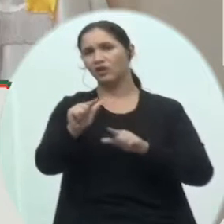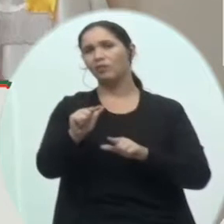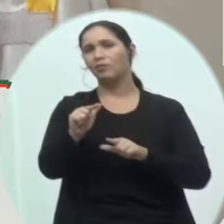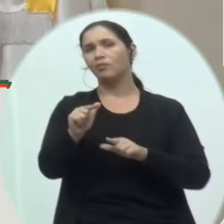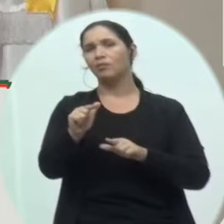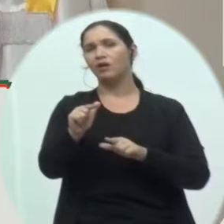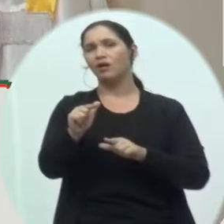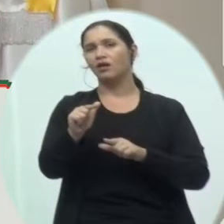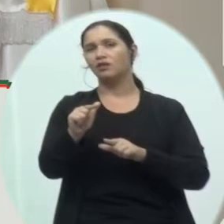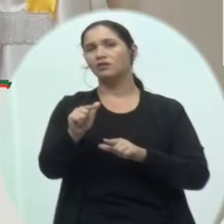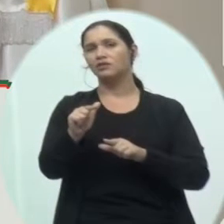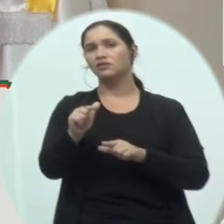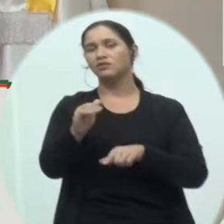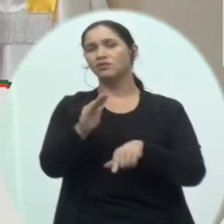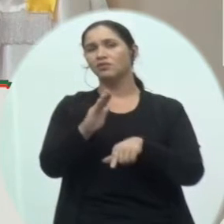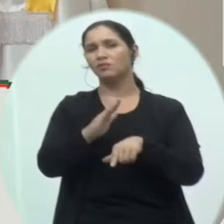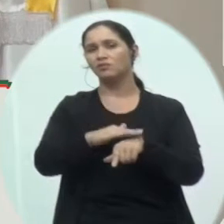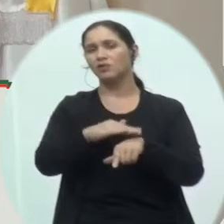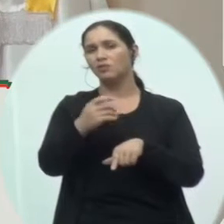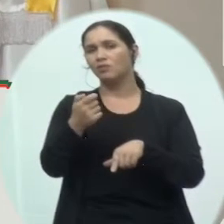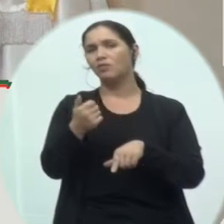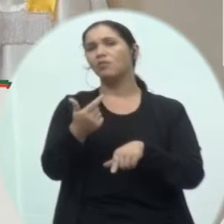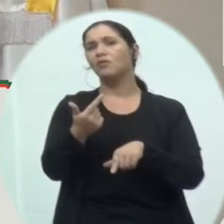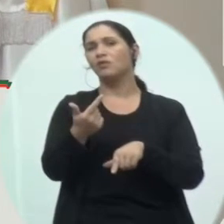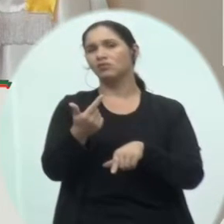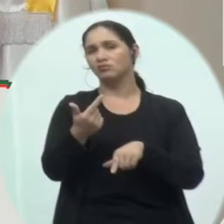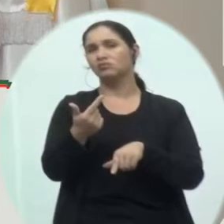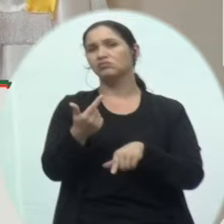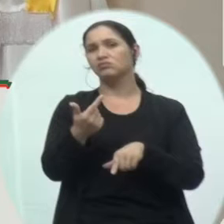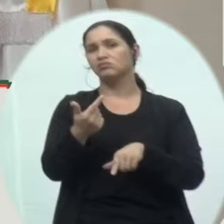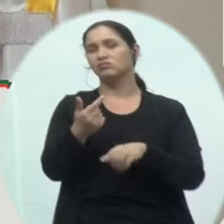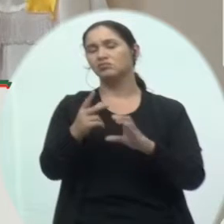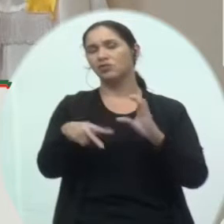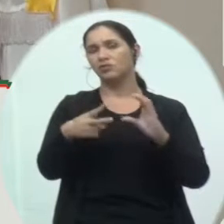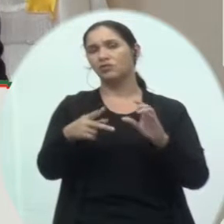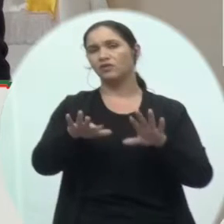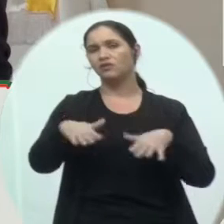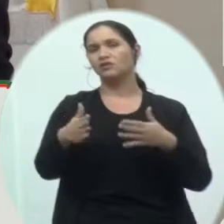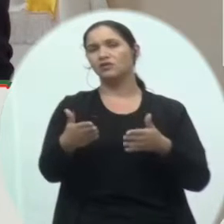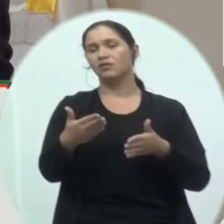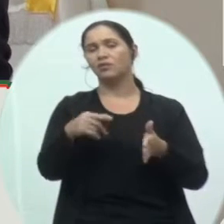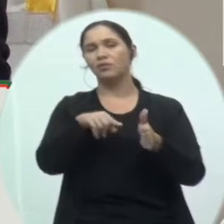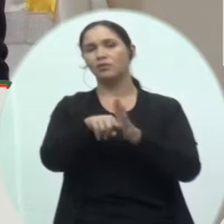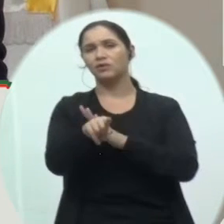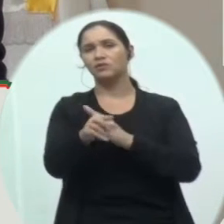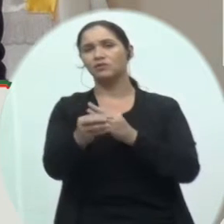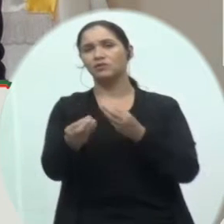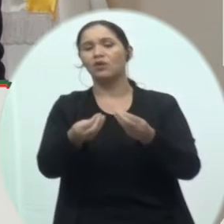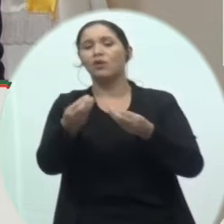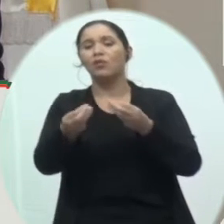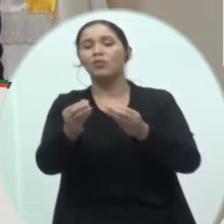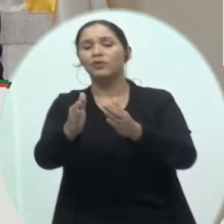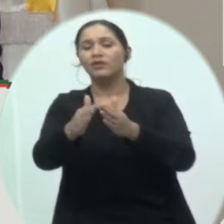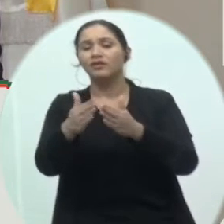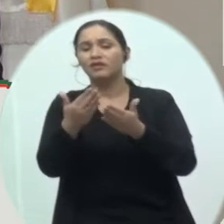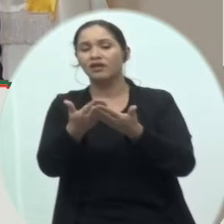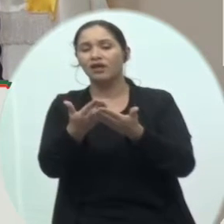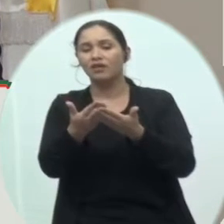essa forma de resposta de requerimento também? Porque eu fiz alguns requerimentos e,